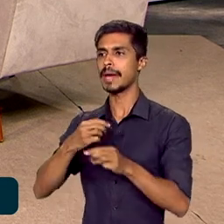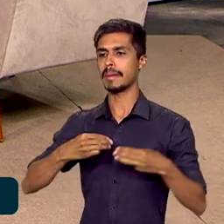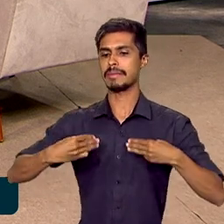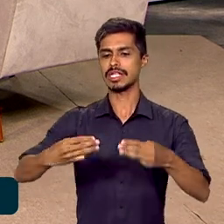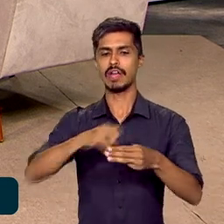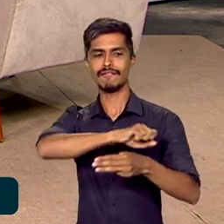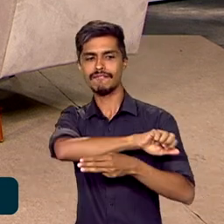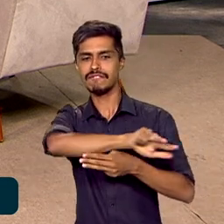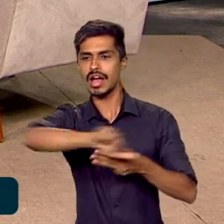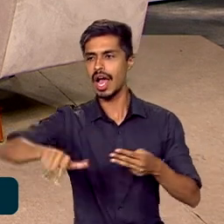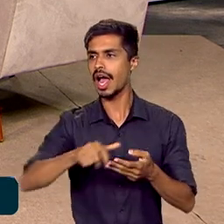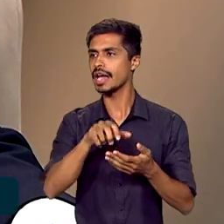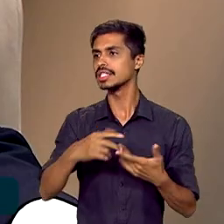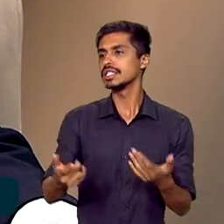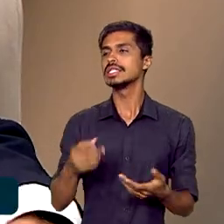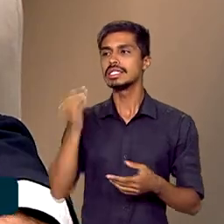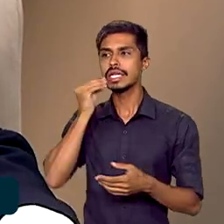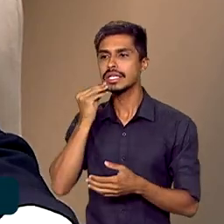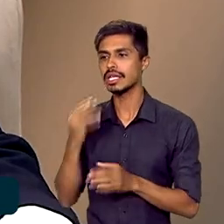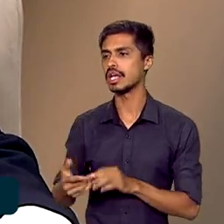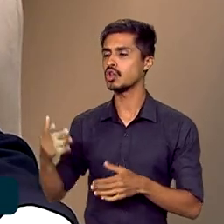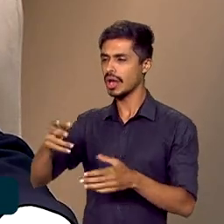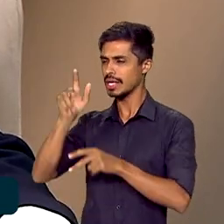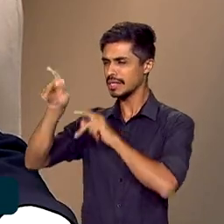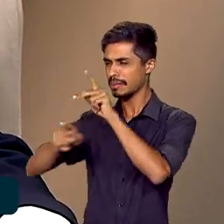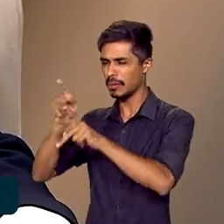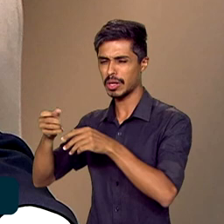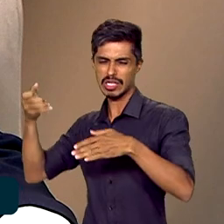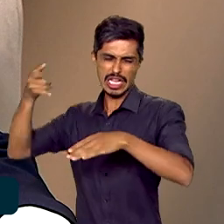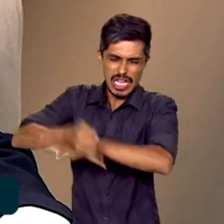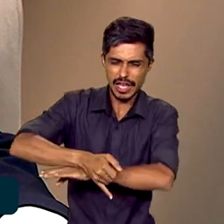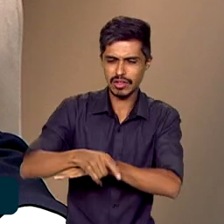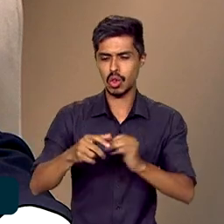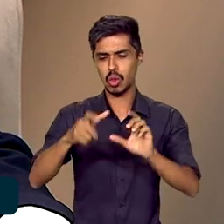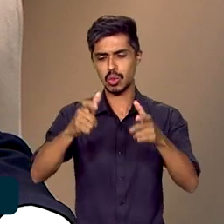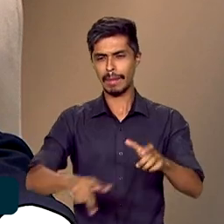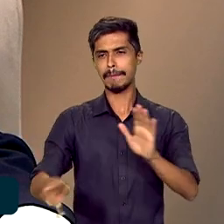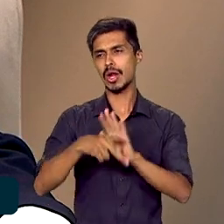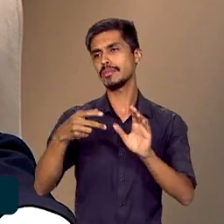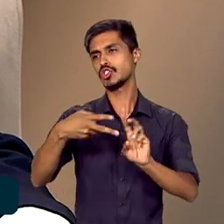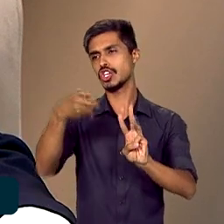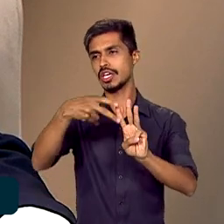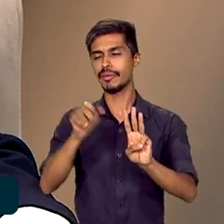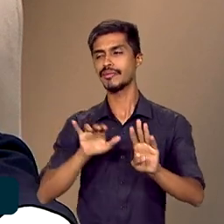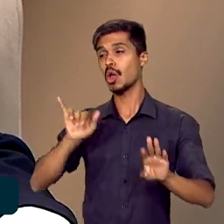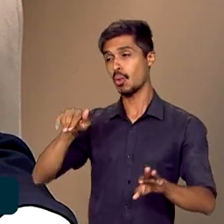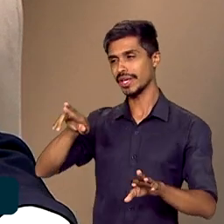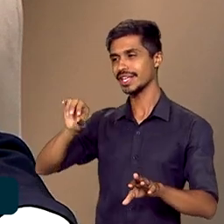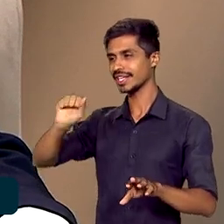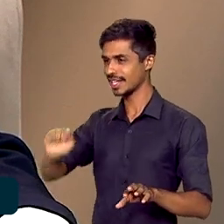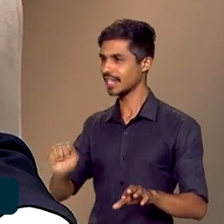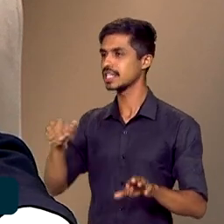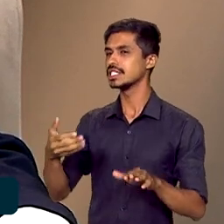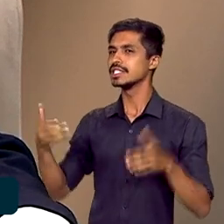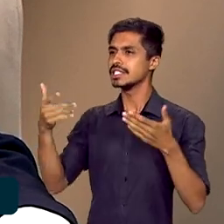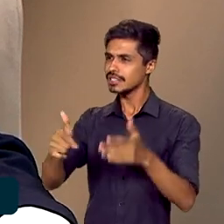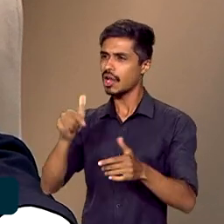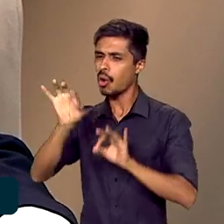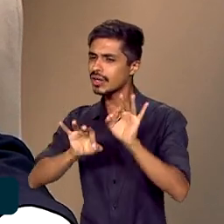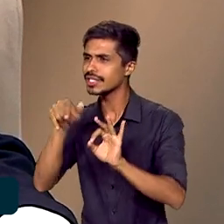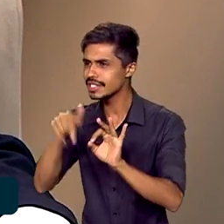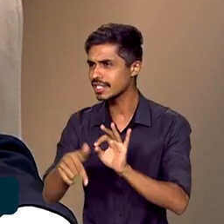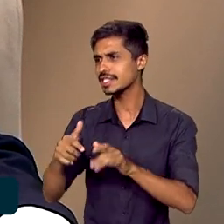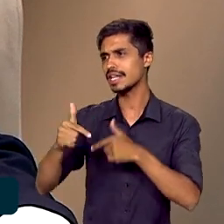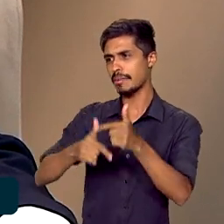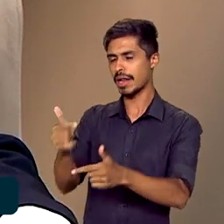para desintrusão de terras indígenas no Pará. O INCRA está muito envolvido nesse trabalho, né? Eu gostaria de dizer qual que é o...